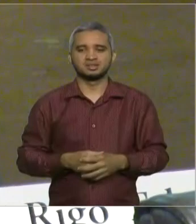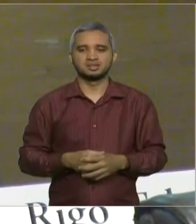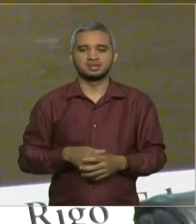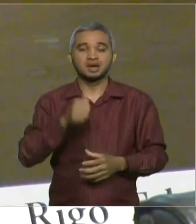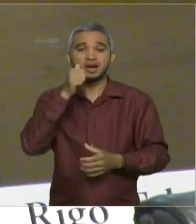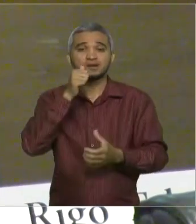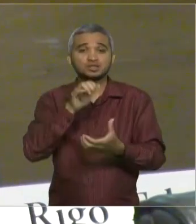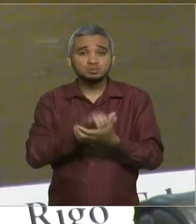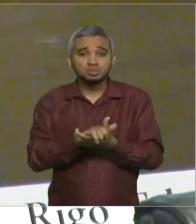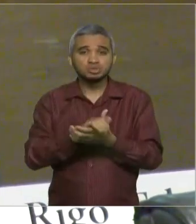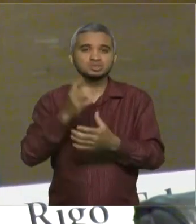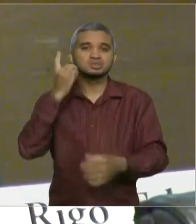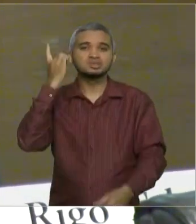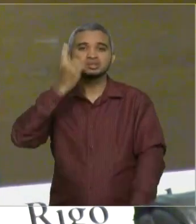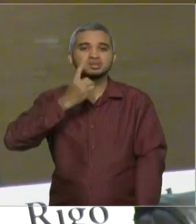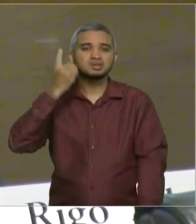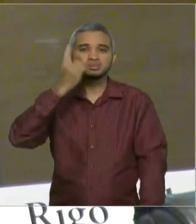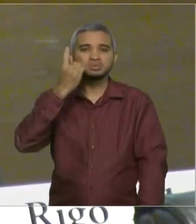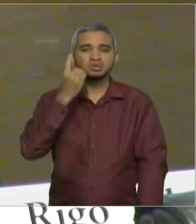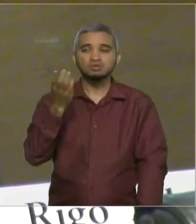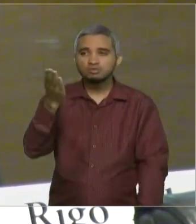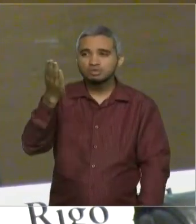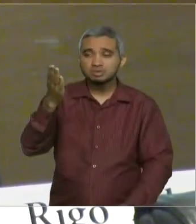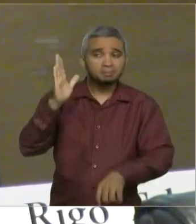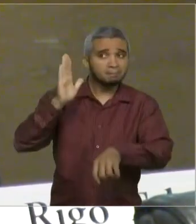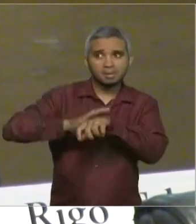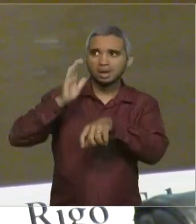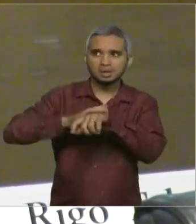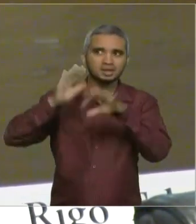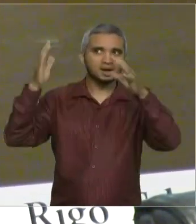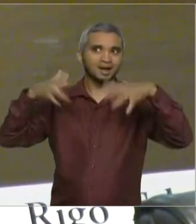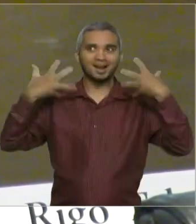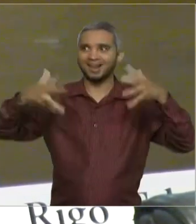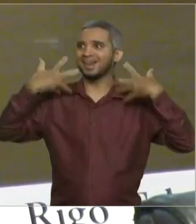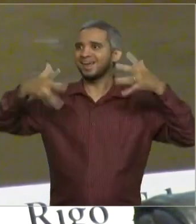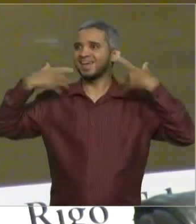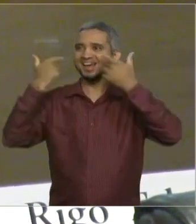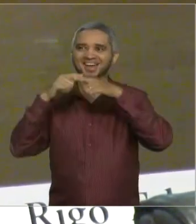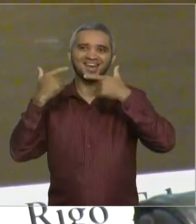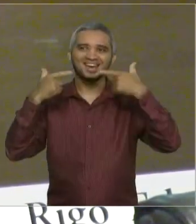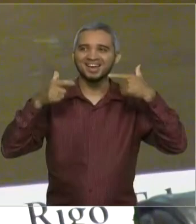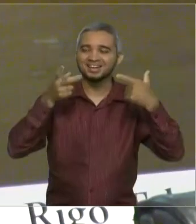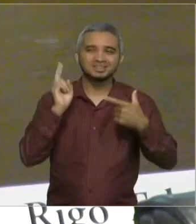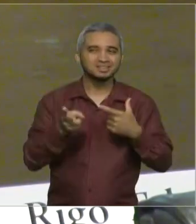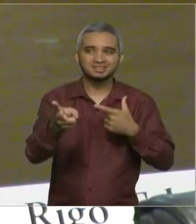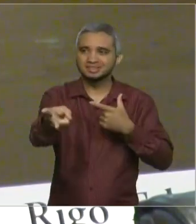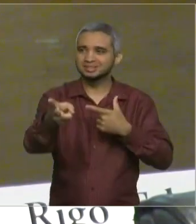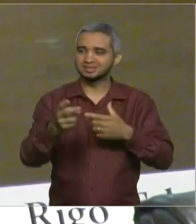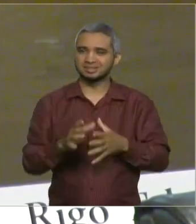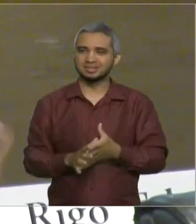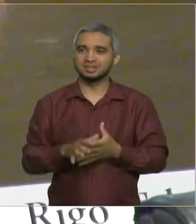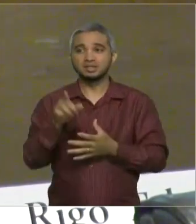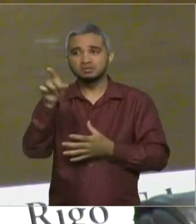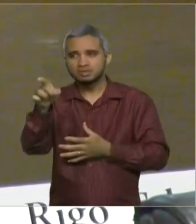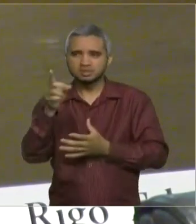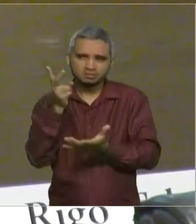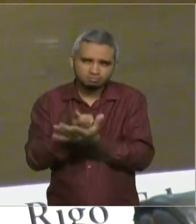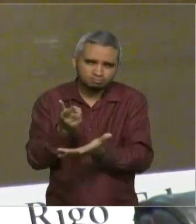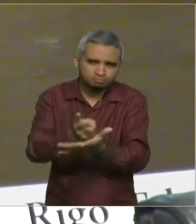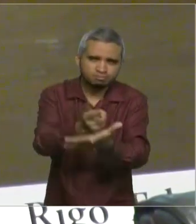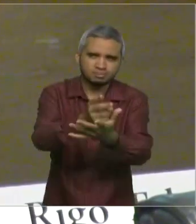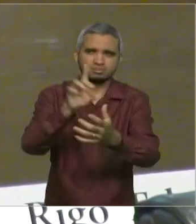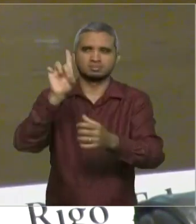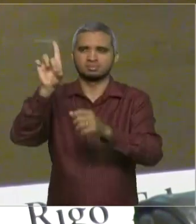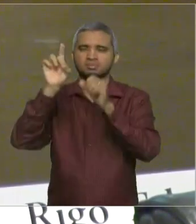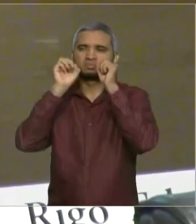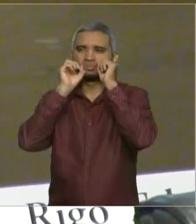é a mais alegre, não tem tristeza, onde Vossa Excelência está, e continua até hoje, e continuará para sempre. Que Deus